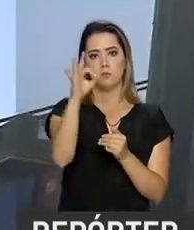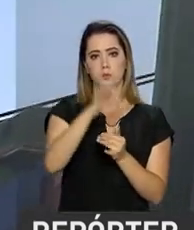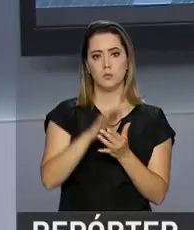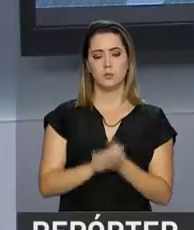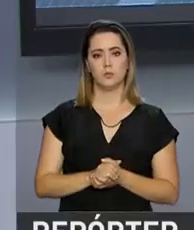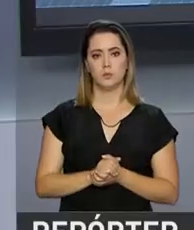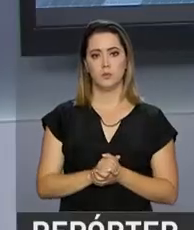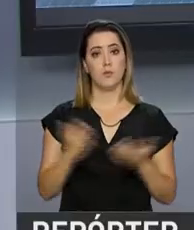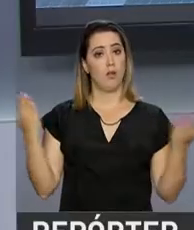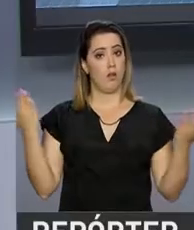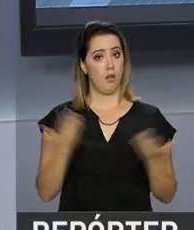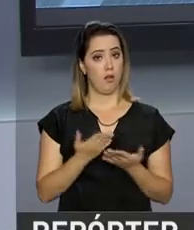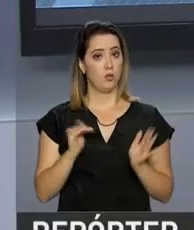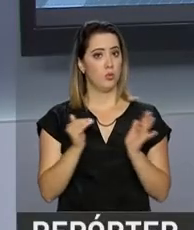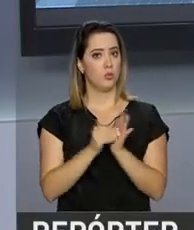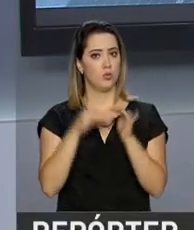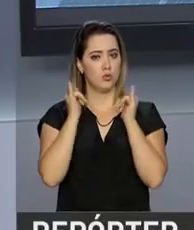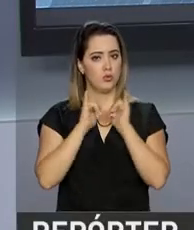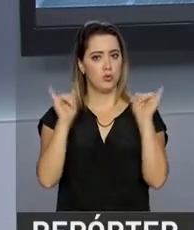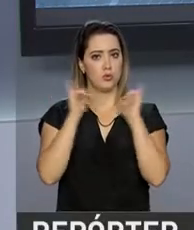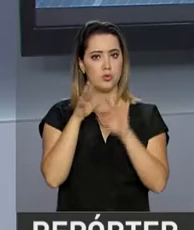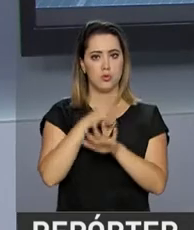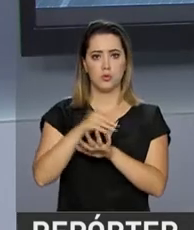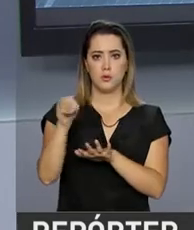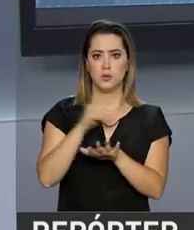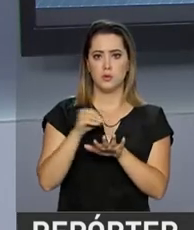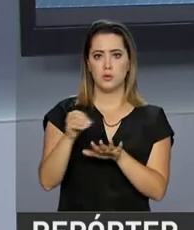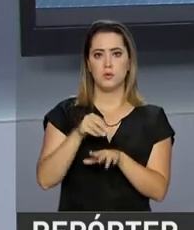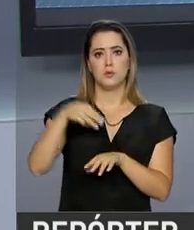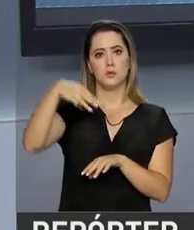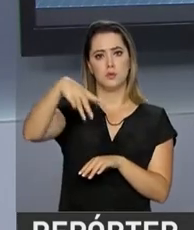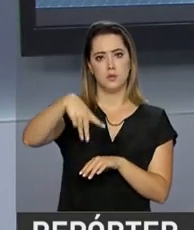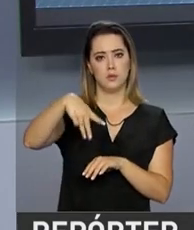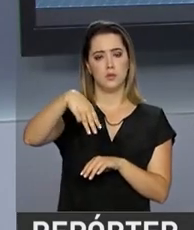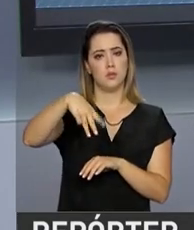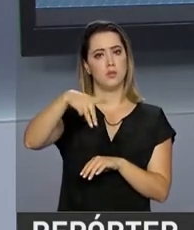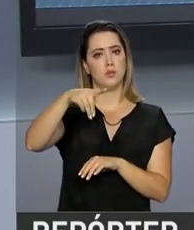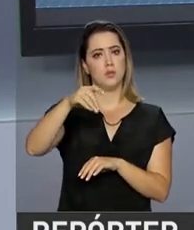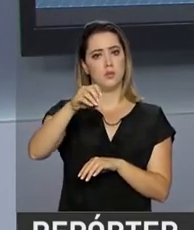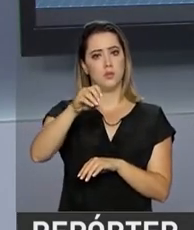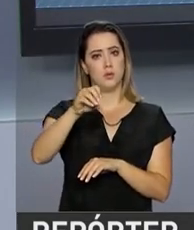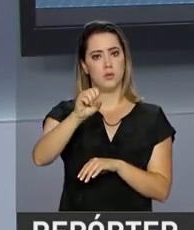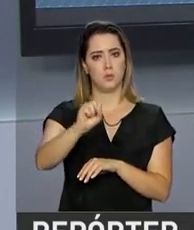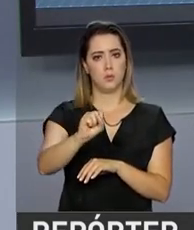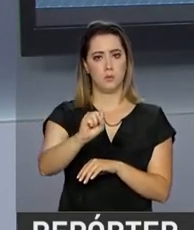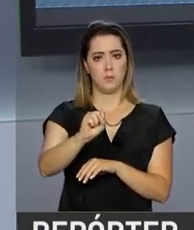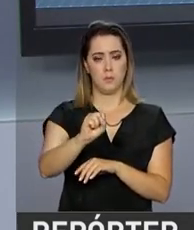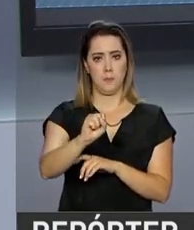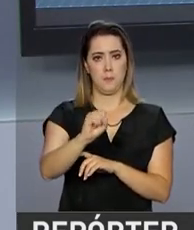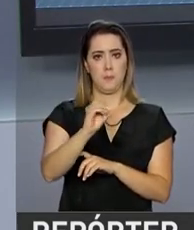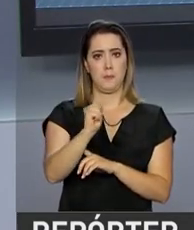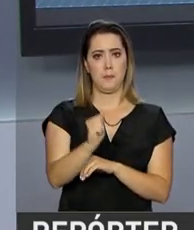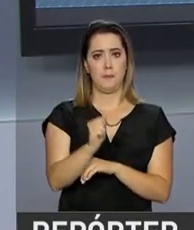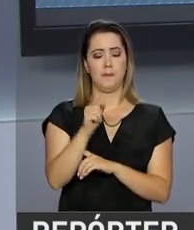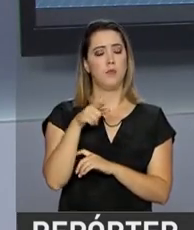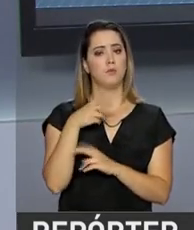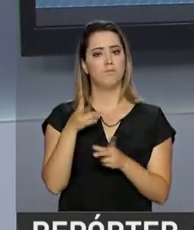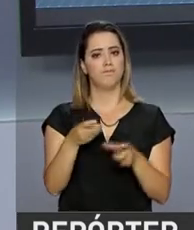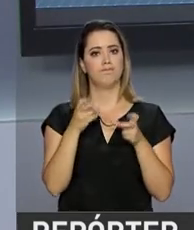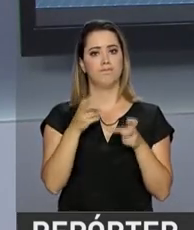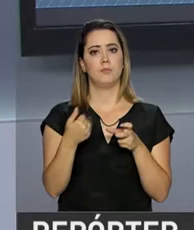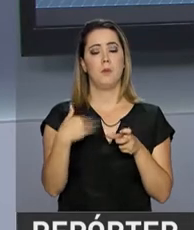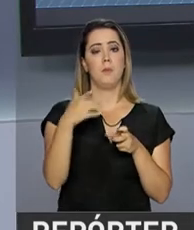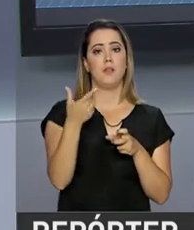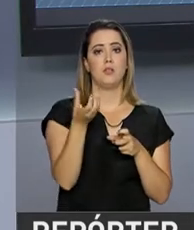e agora uma última informação do ministério do desenvolvimento social e agrário que identificou mais de 60 mil